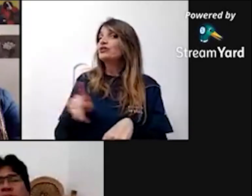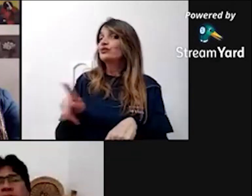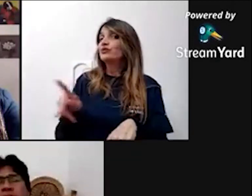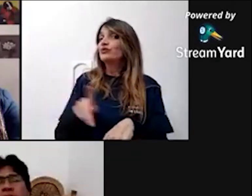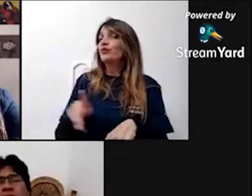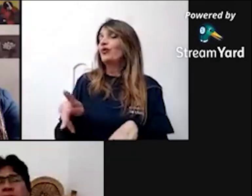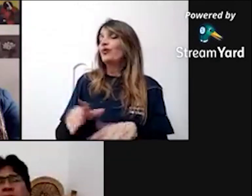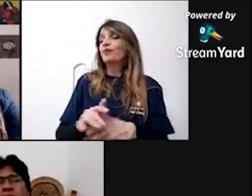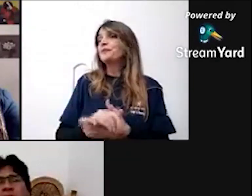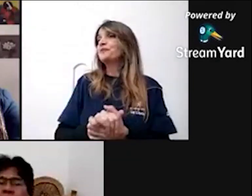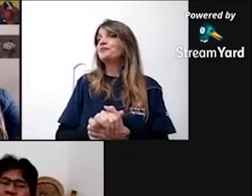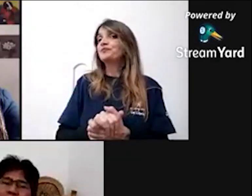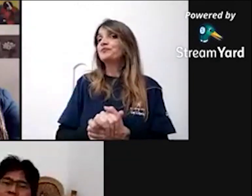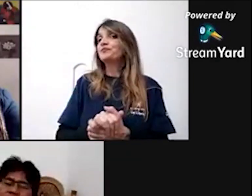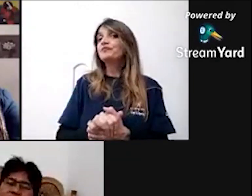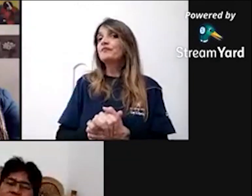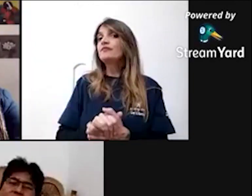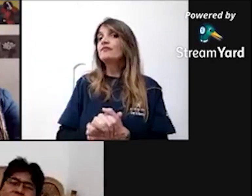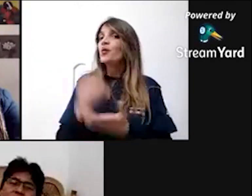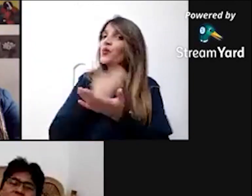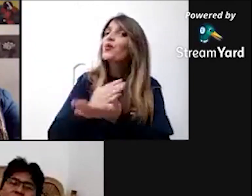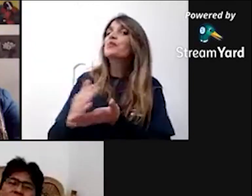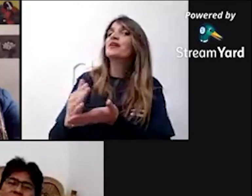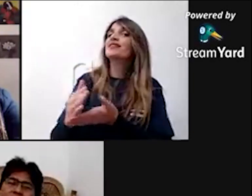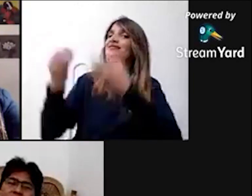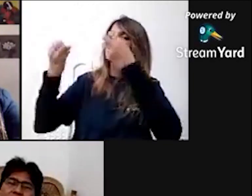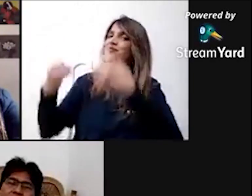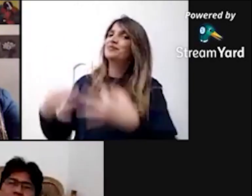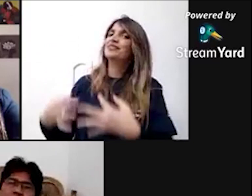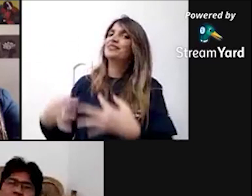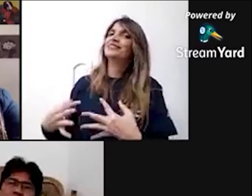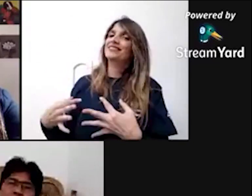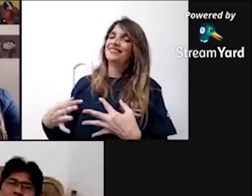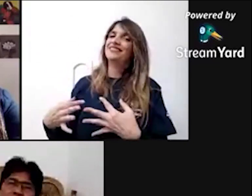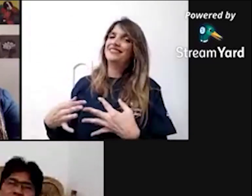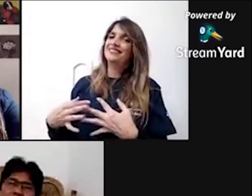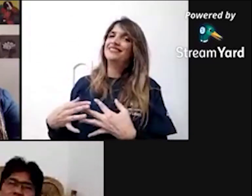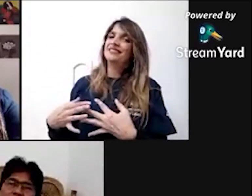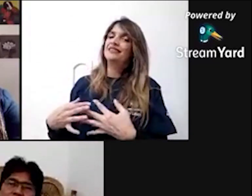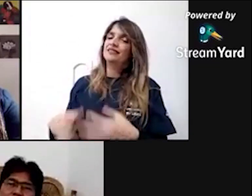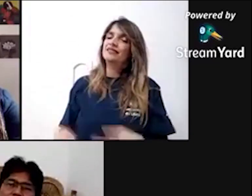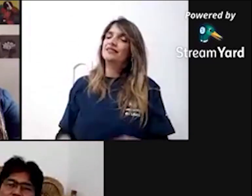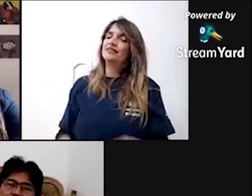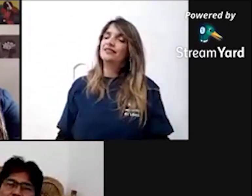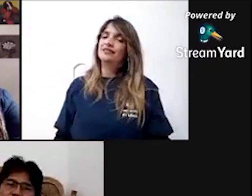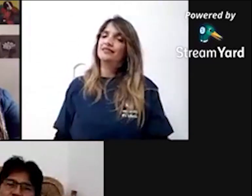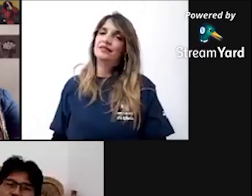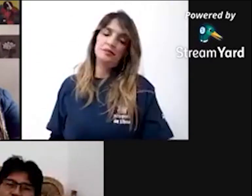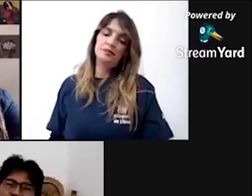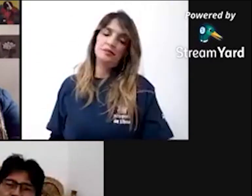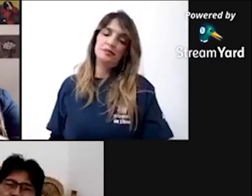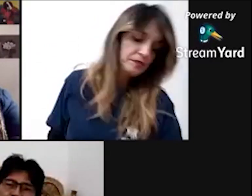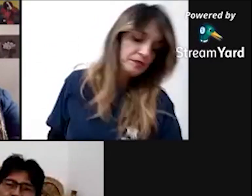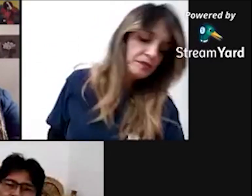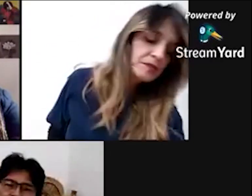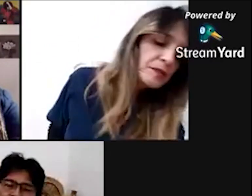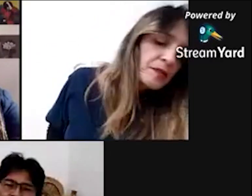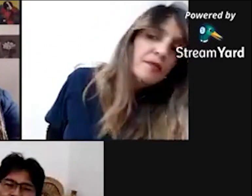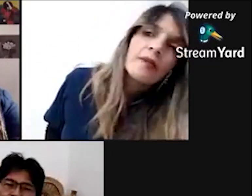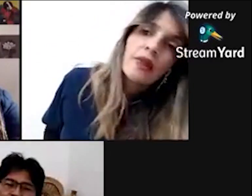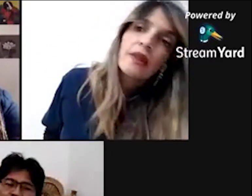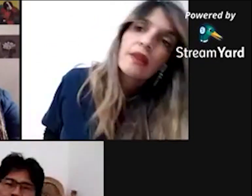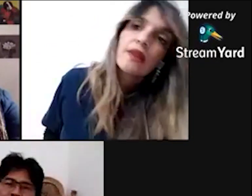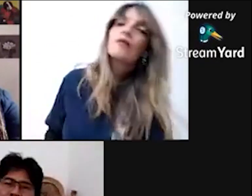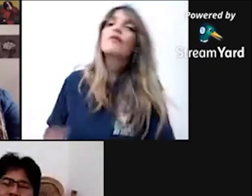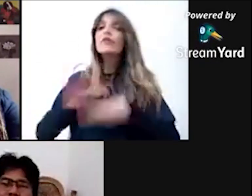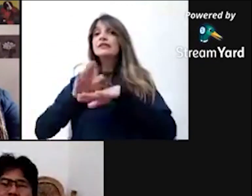educador, a educadora, conduz, que é o papel do educador, né, conduzir o conhecimento. Ou seja, fazer com que